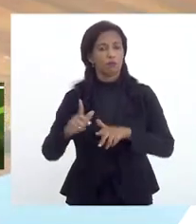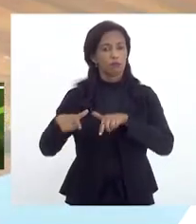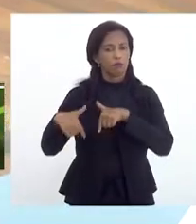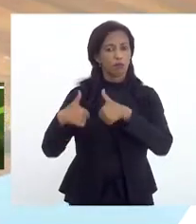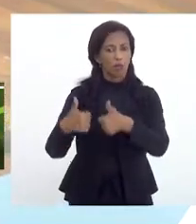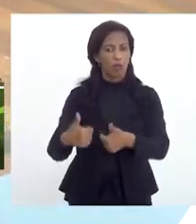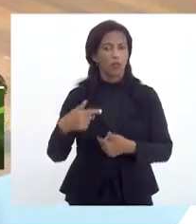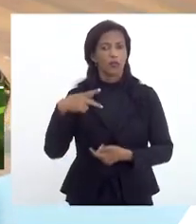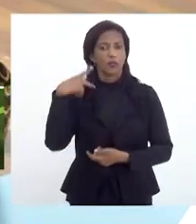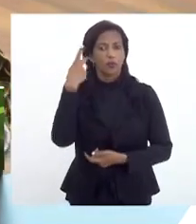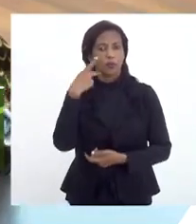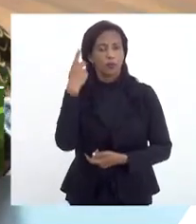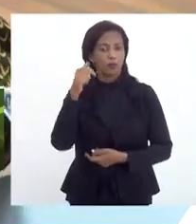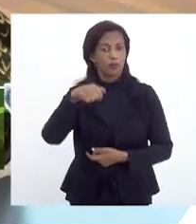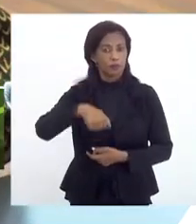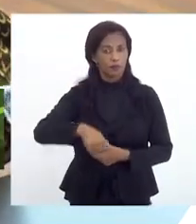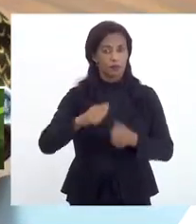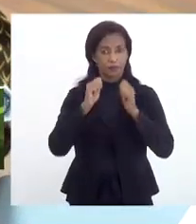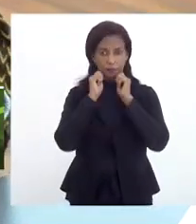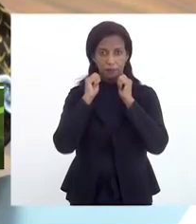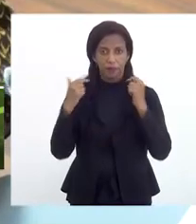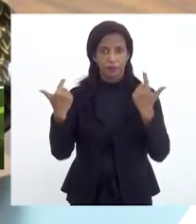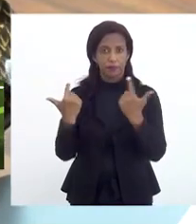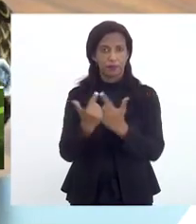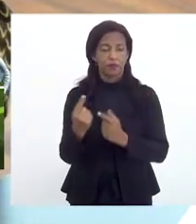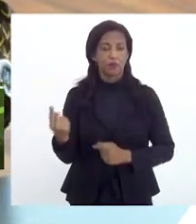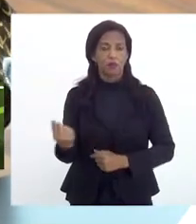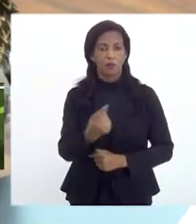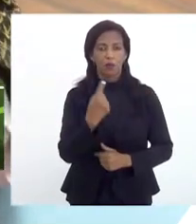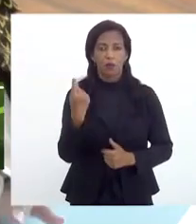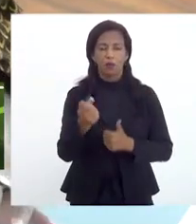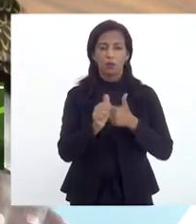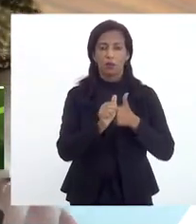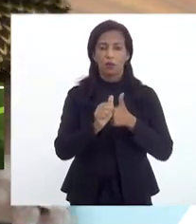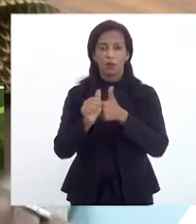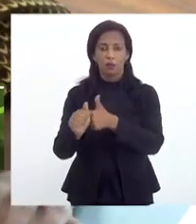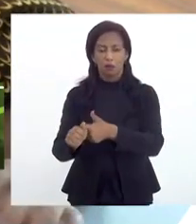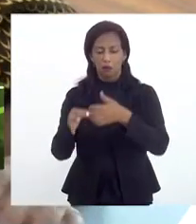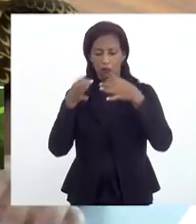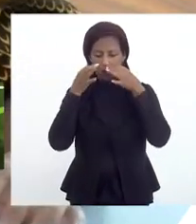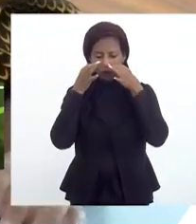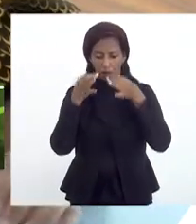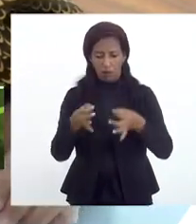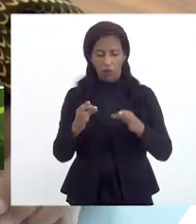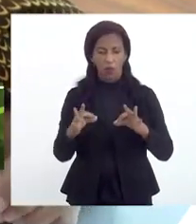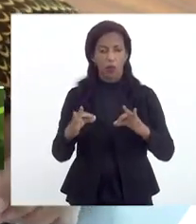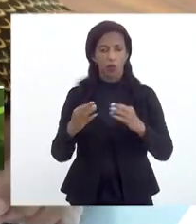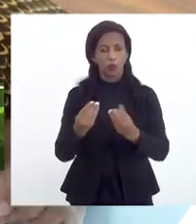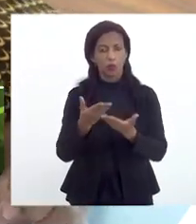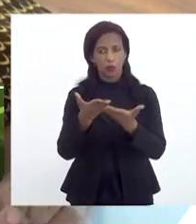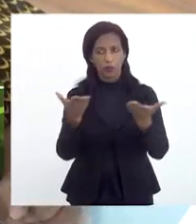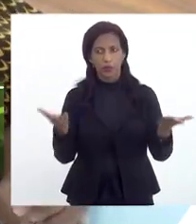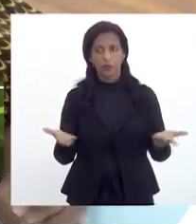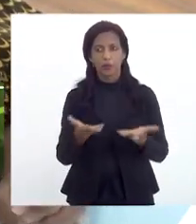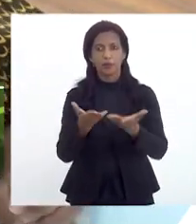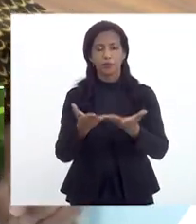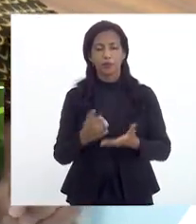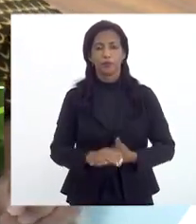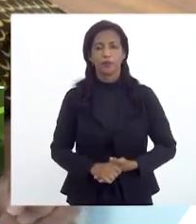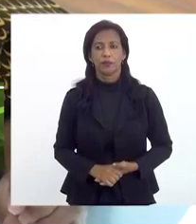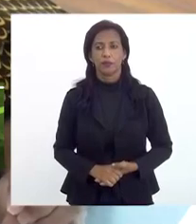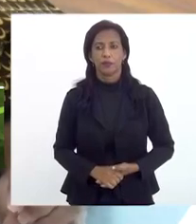como parlamentares nessa casa Nós estamos acompanhando atentamente Como todos os senhores e senhoras